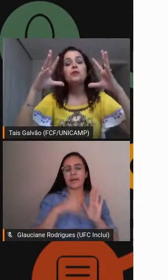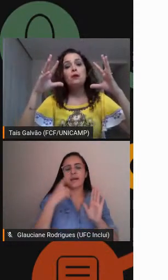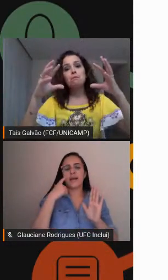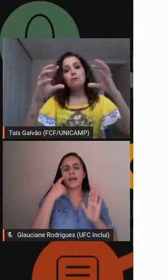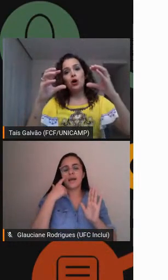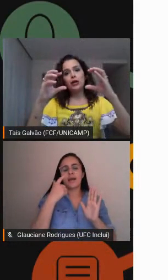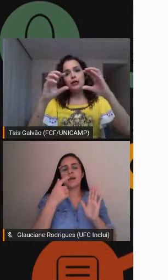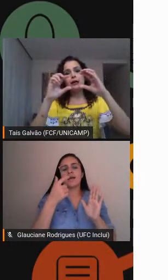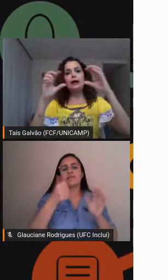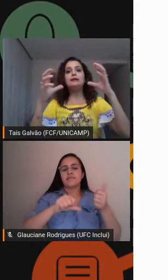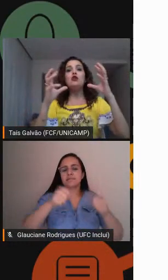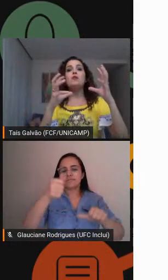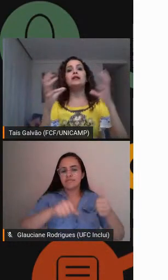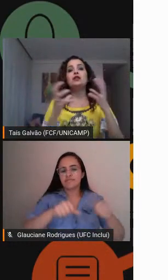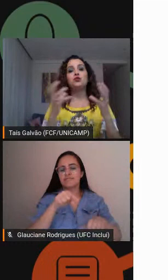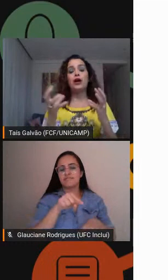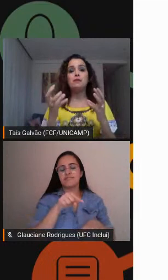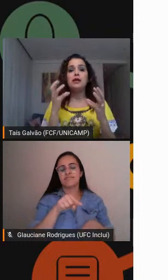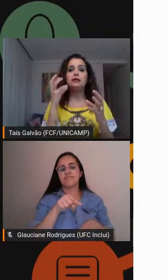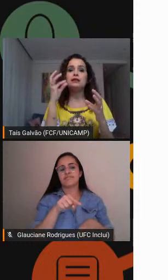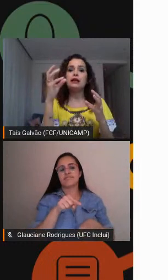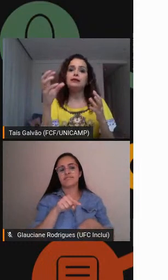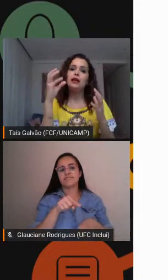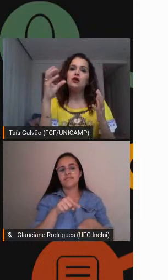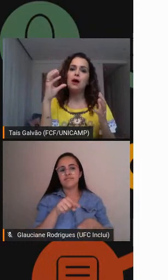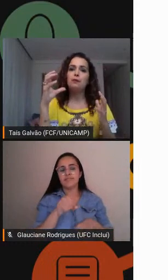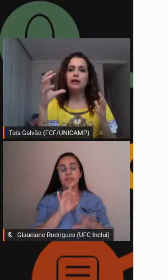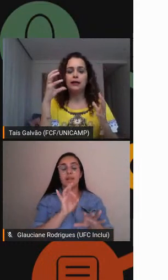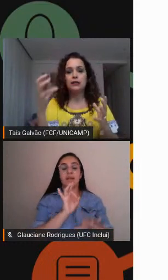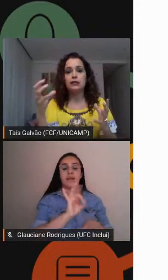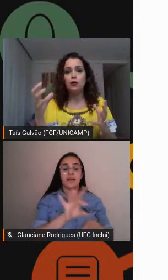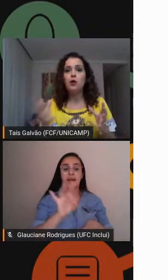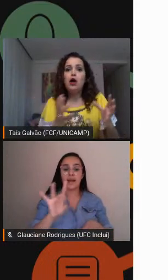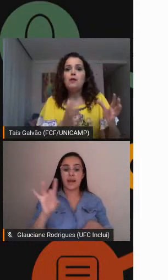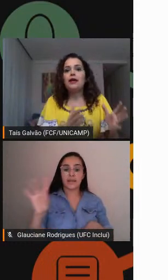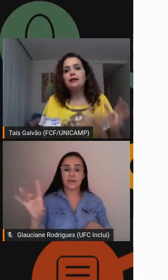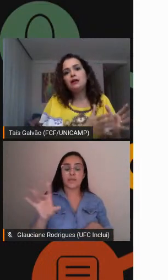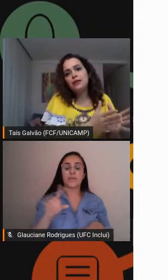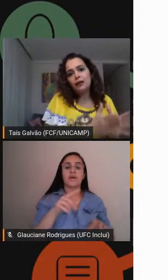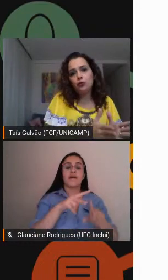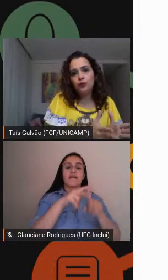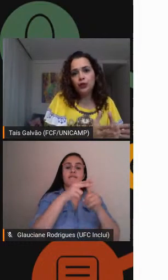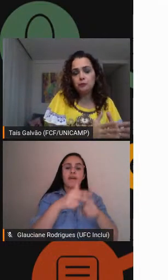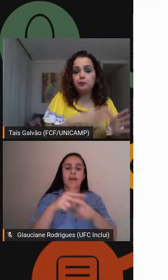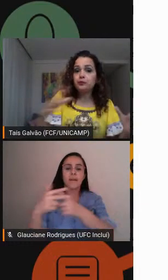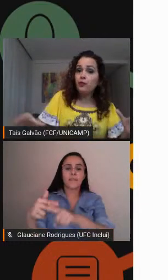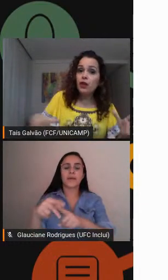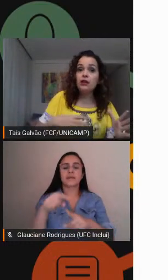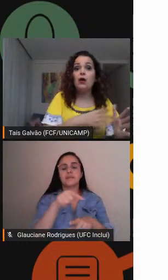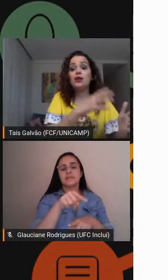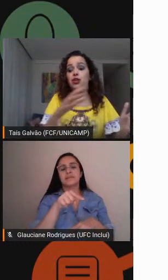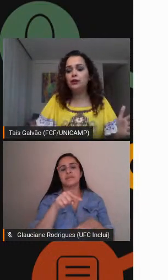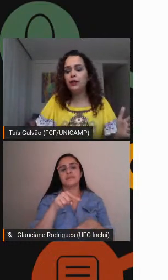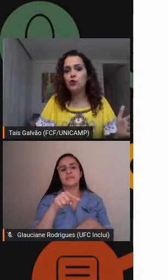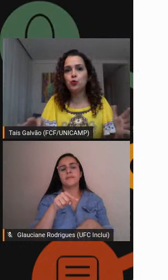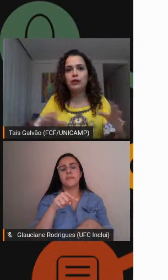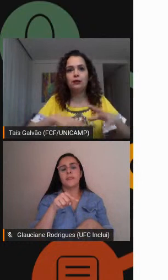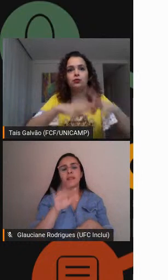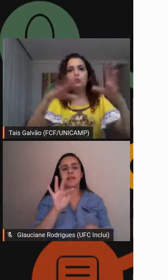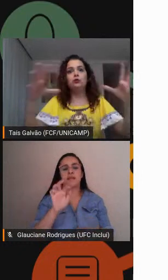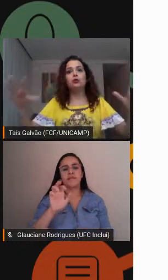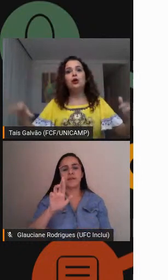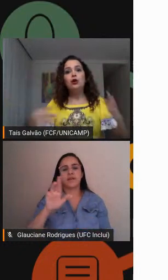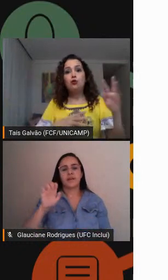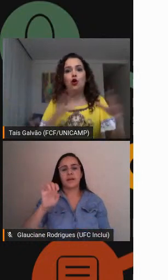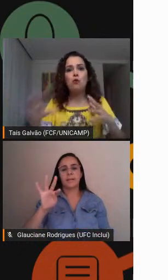enfim. Porém, cada uma dessas ferramentas, ela tem uma aplicação para determinado fim. Não adianta eu